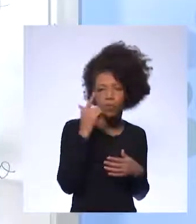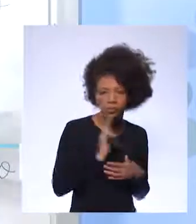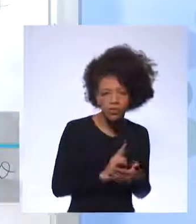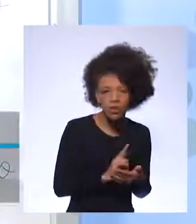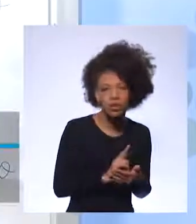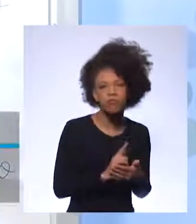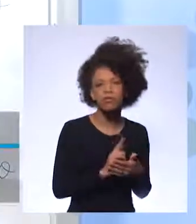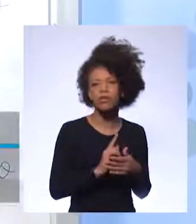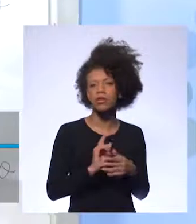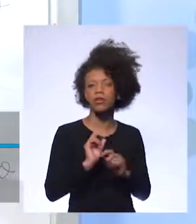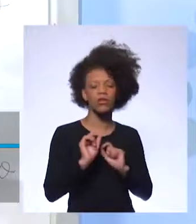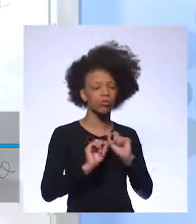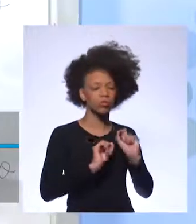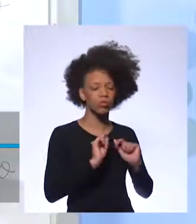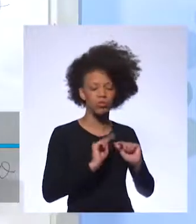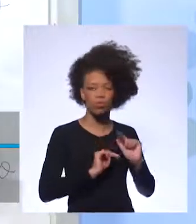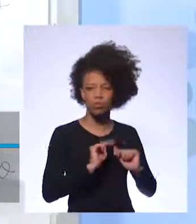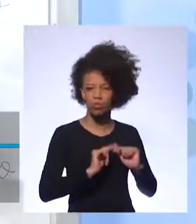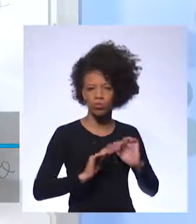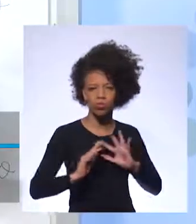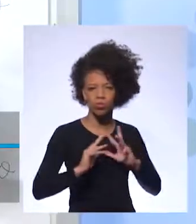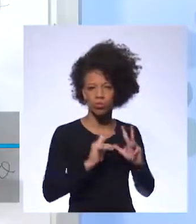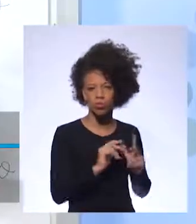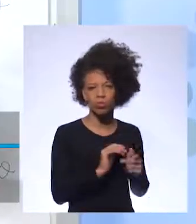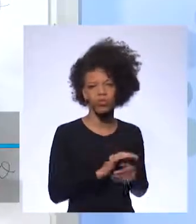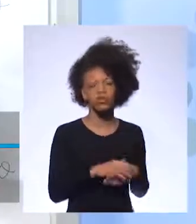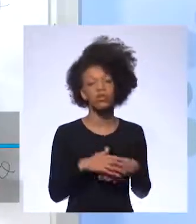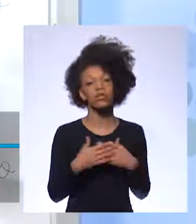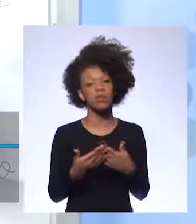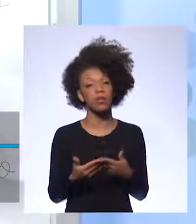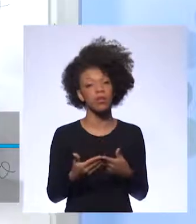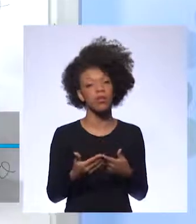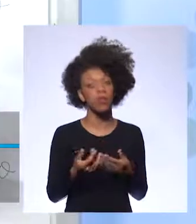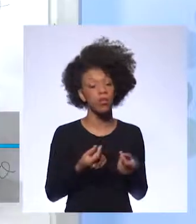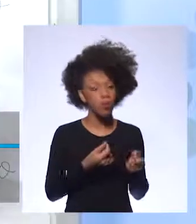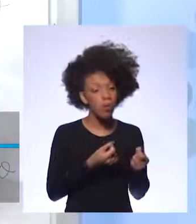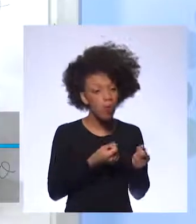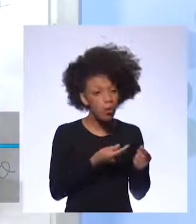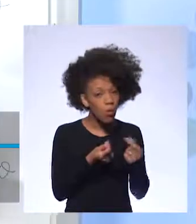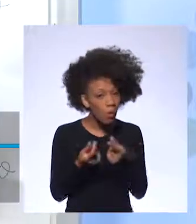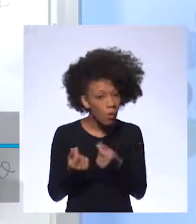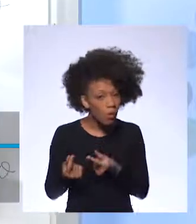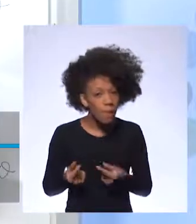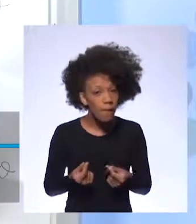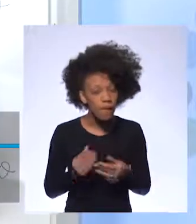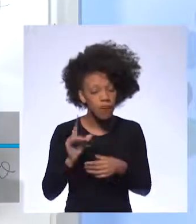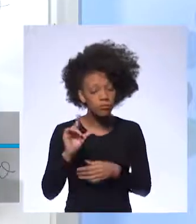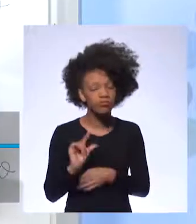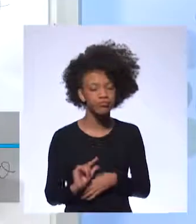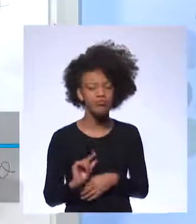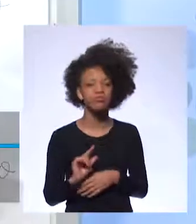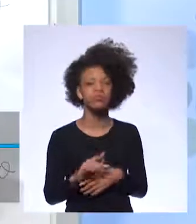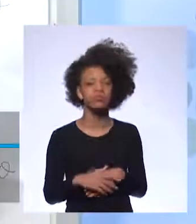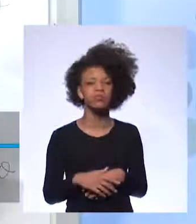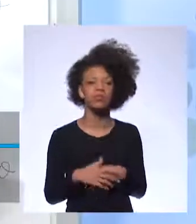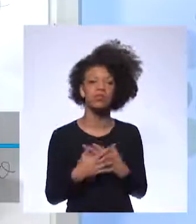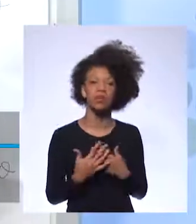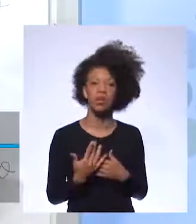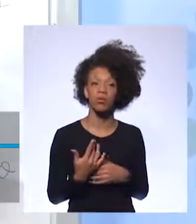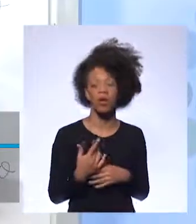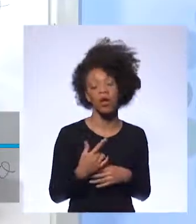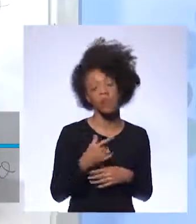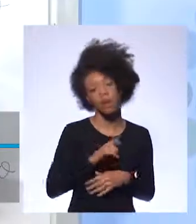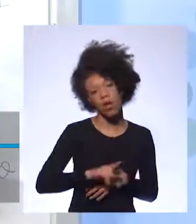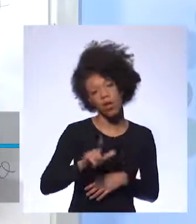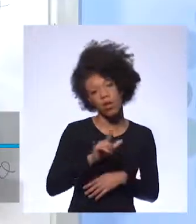dentro do feudo eles tem tudo que eles precisam logo o comércio ele começa a diminuir perfeito e nós teremos uma nova